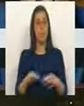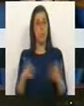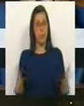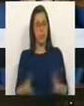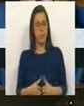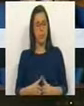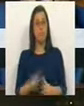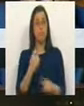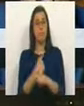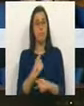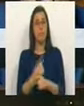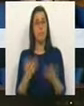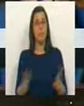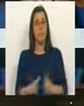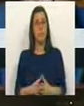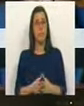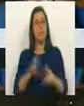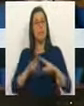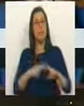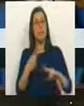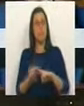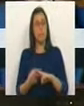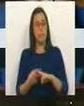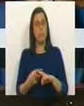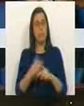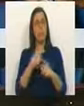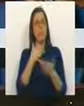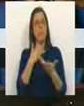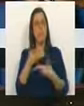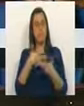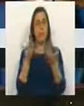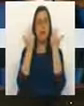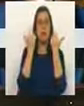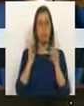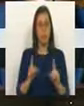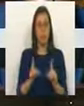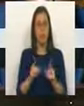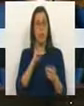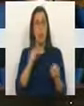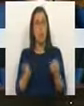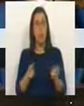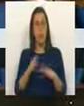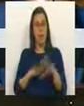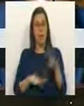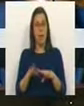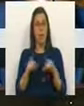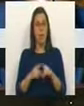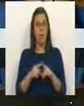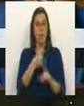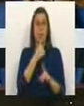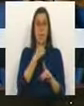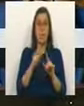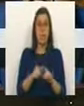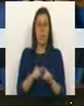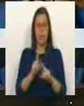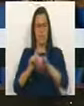Finalmente, também reforçar a partilha de informações e a coordenação das ações e das